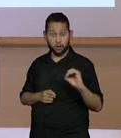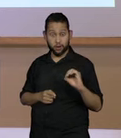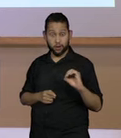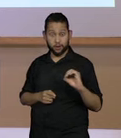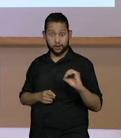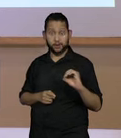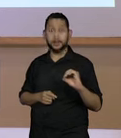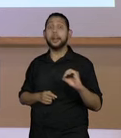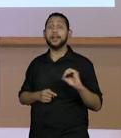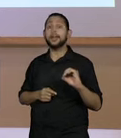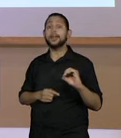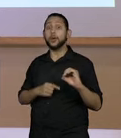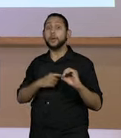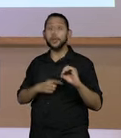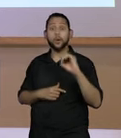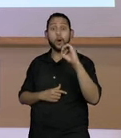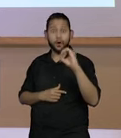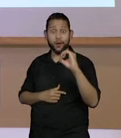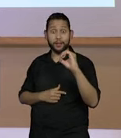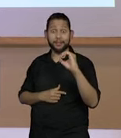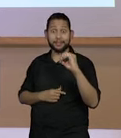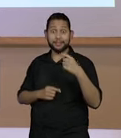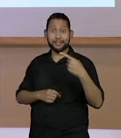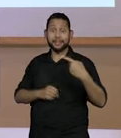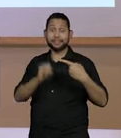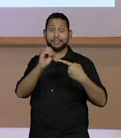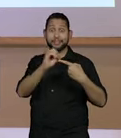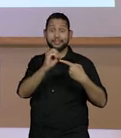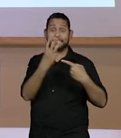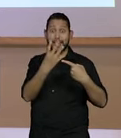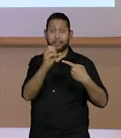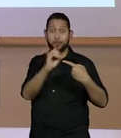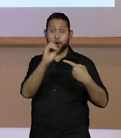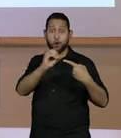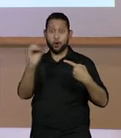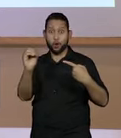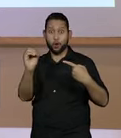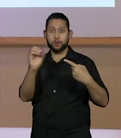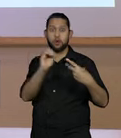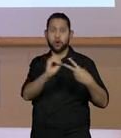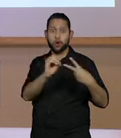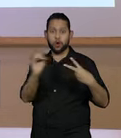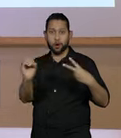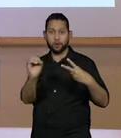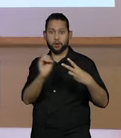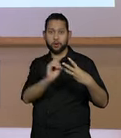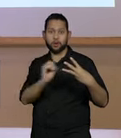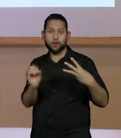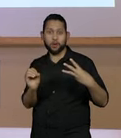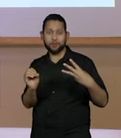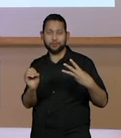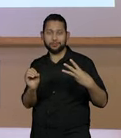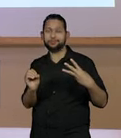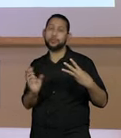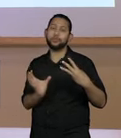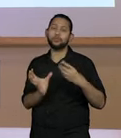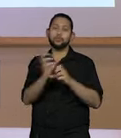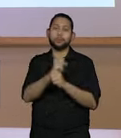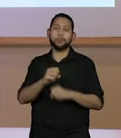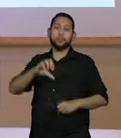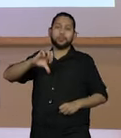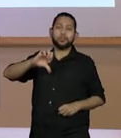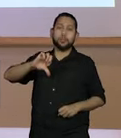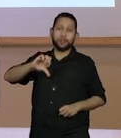de oxigênio. Nós vamos comentar agora de uma substância onde a estrutura é um